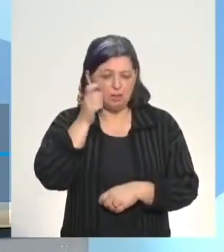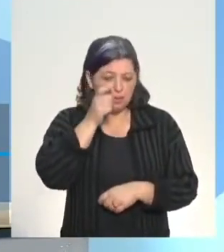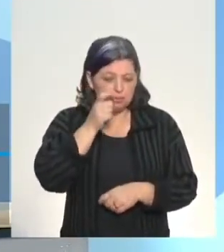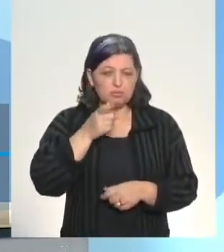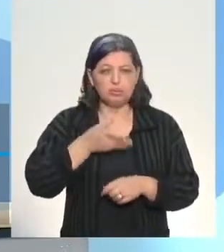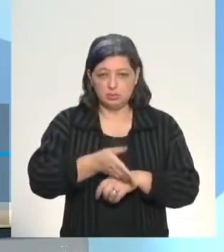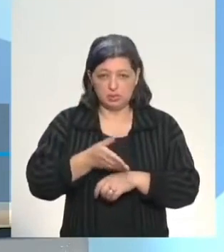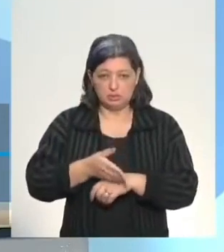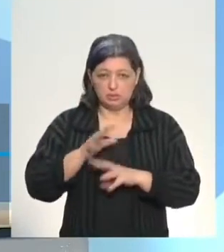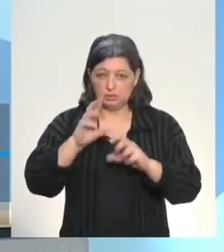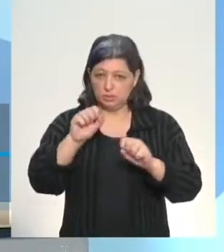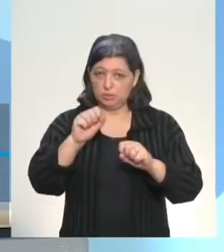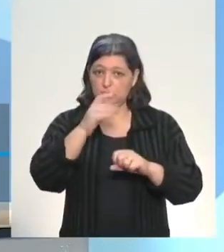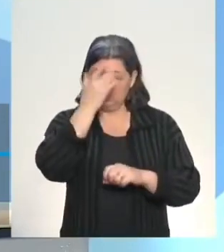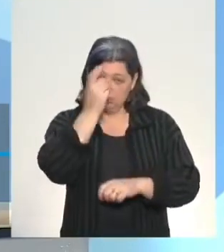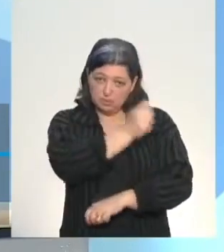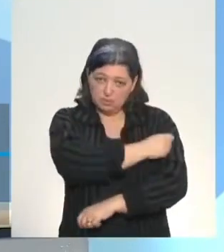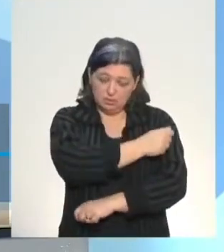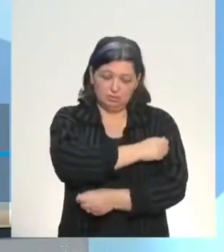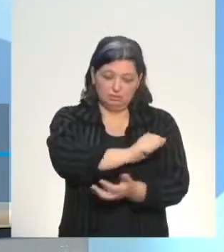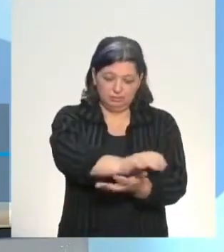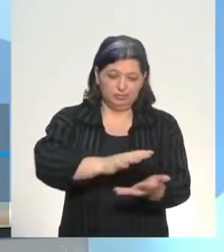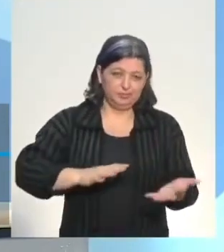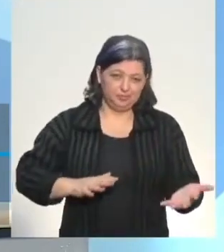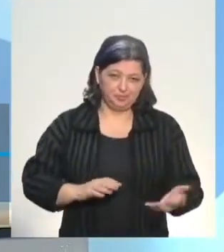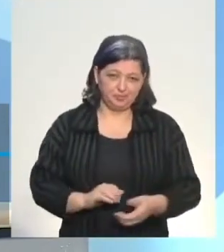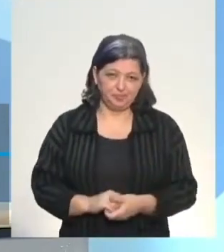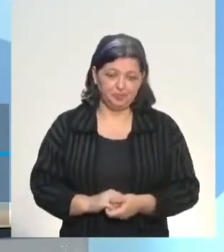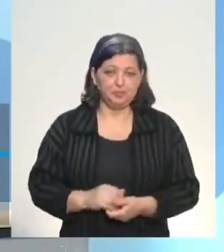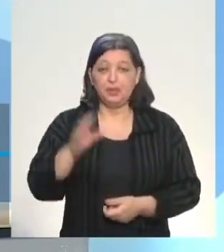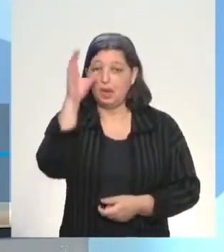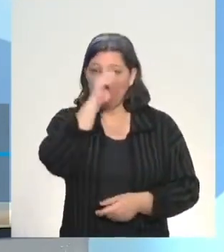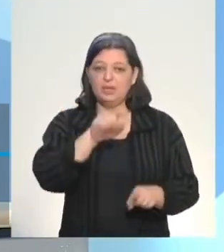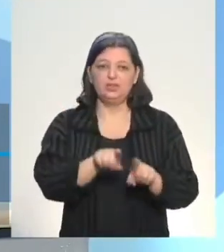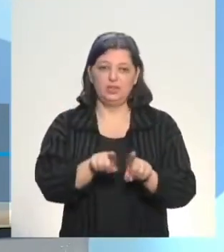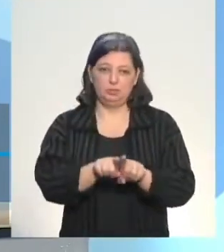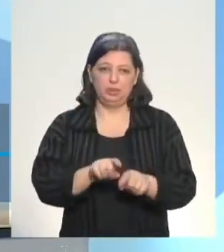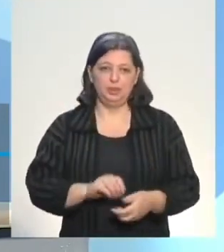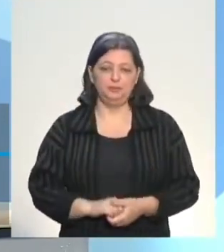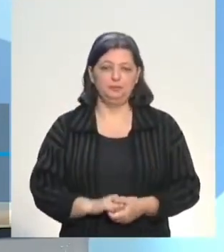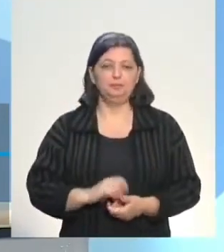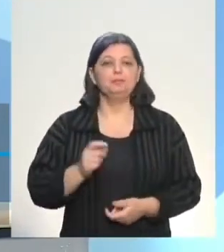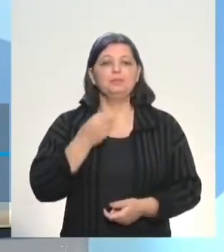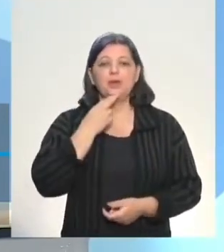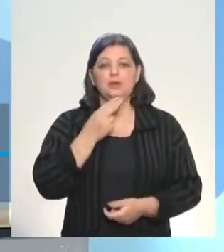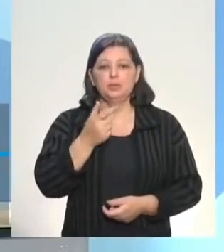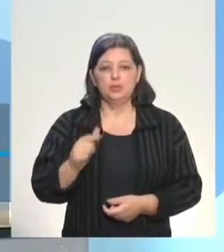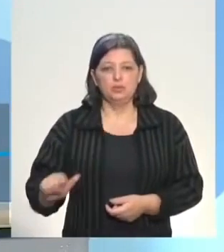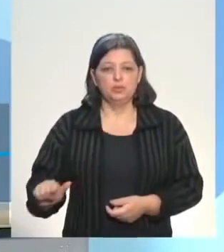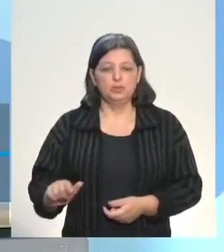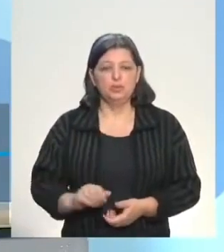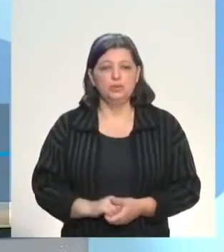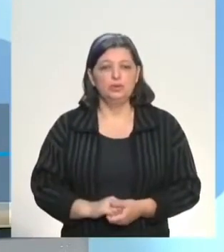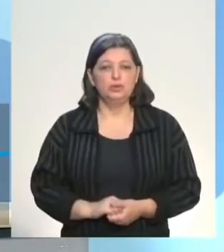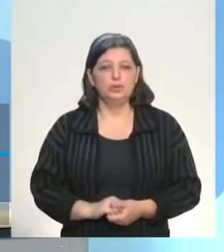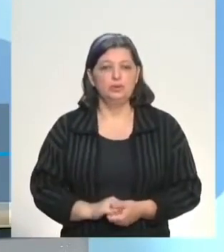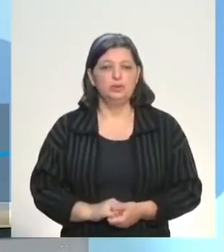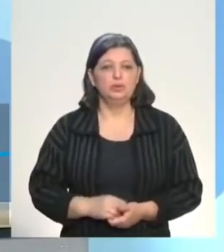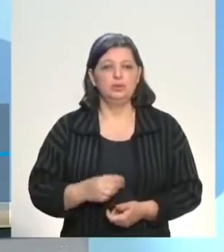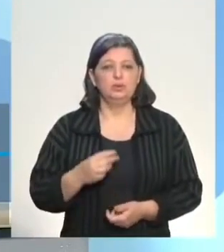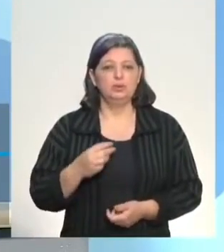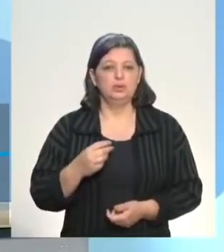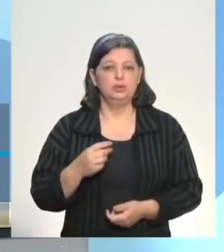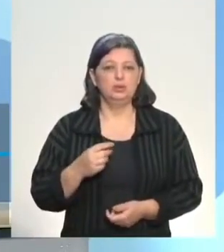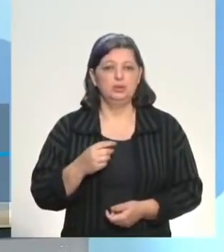mundo para fazer, legal? E também você aprende. E aqui o pessoal, voltando à nossa resposta, o pessoal está dizendo 3N, ó,